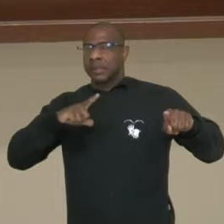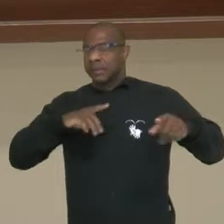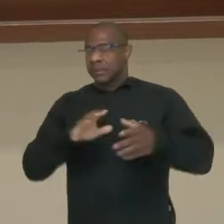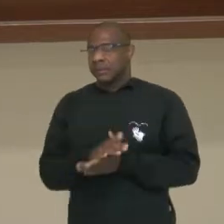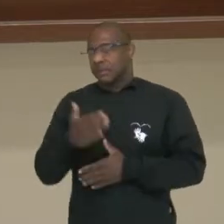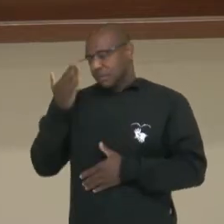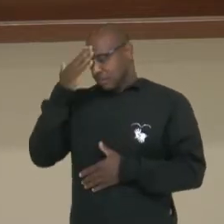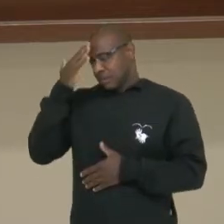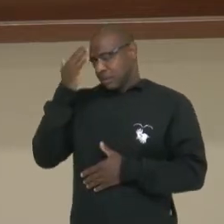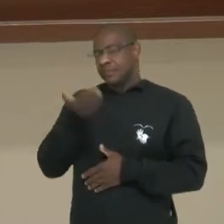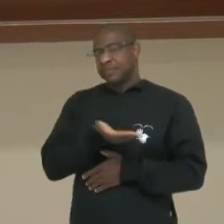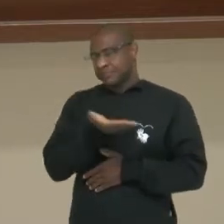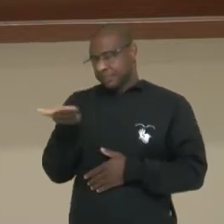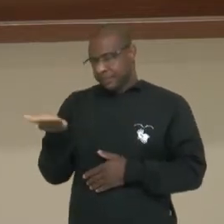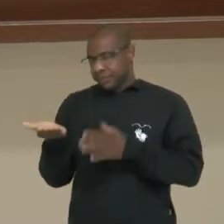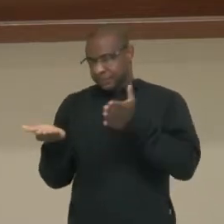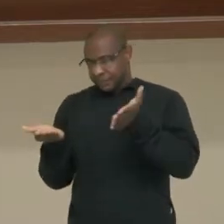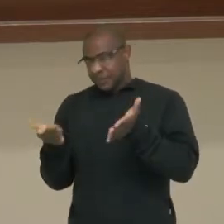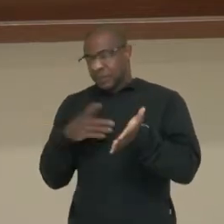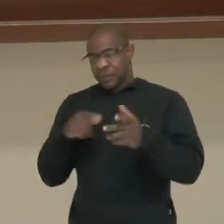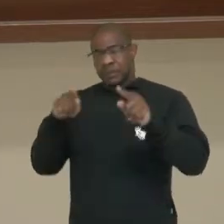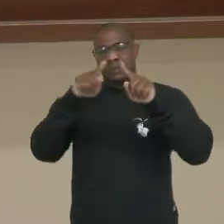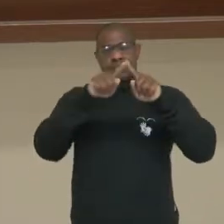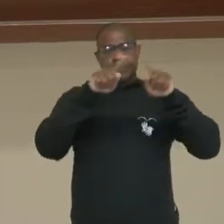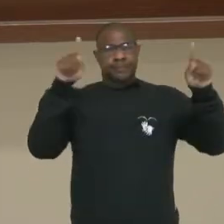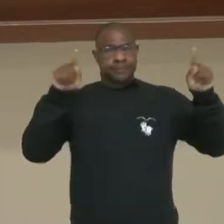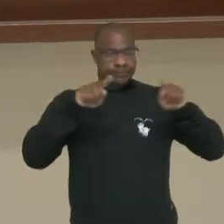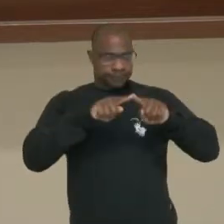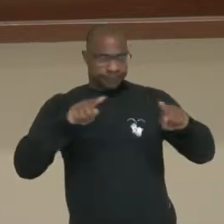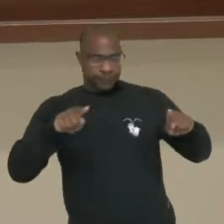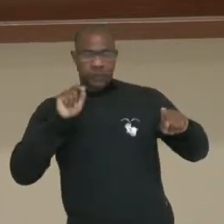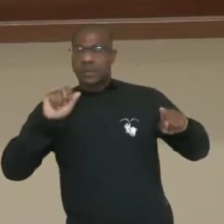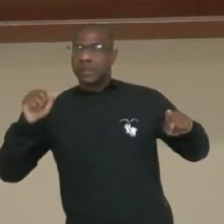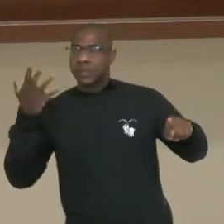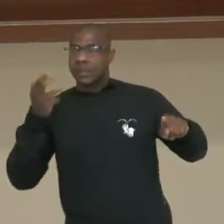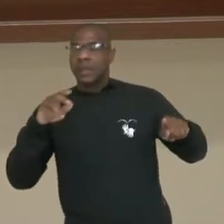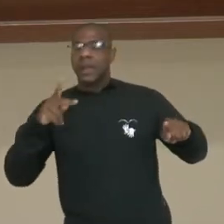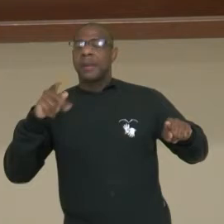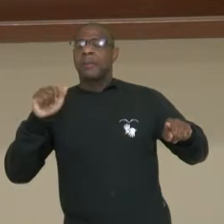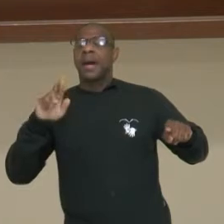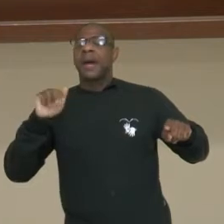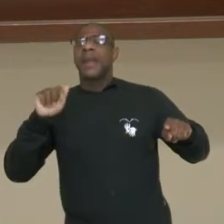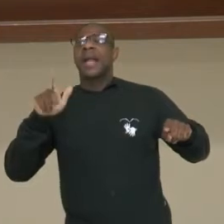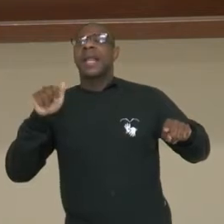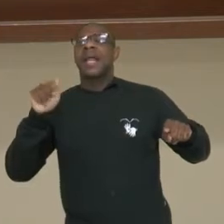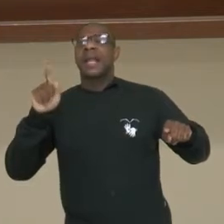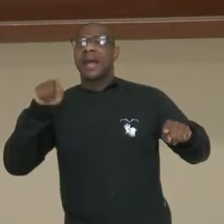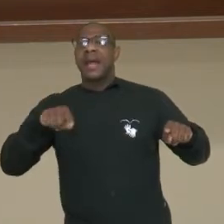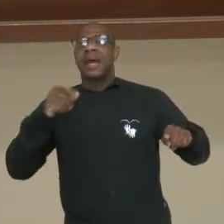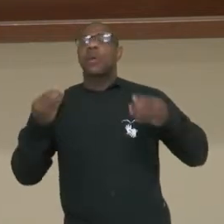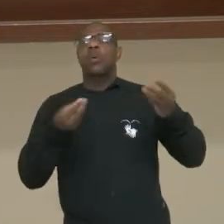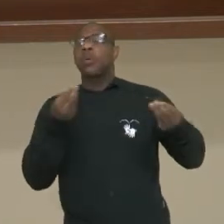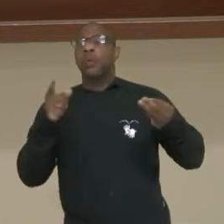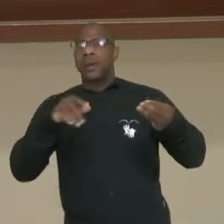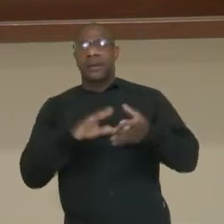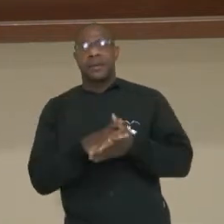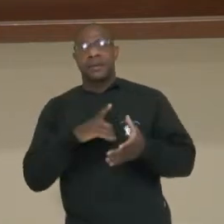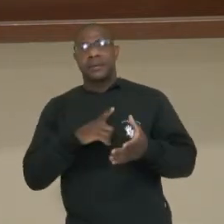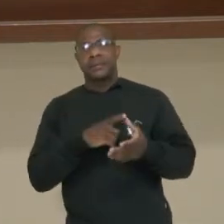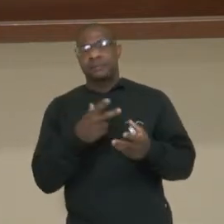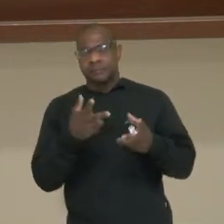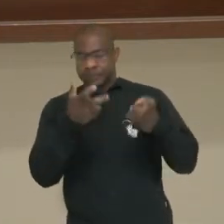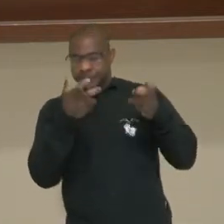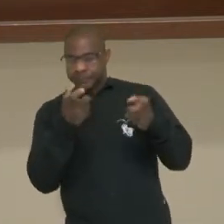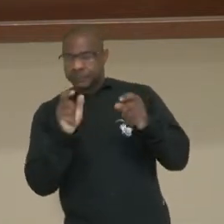gente conversou quando duas retas são paralelas. O que tem que acontecer? Quando a gente vê graficamente, a gente facilmente